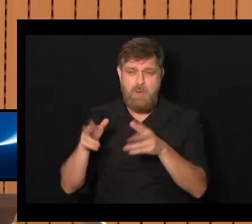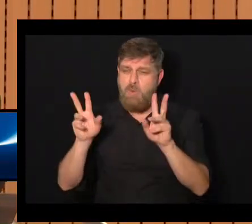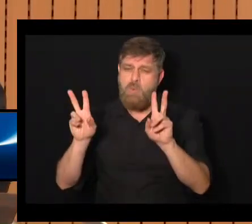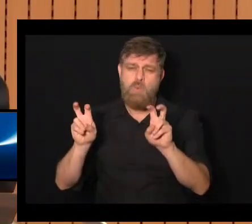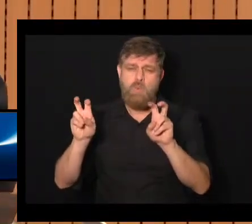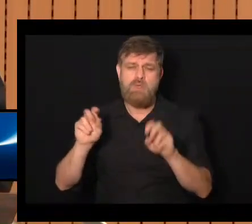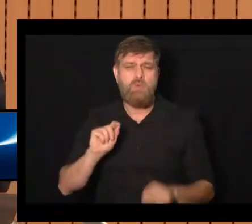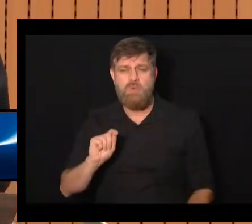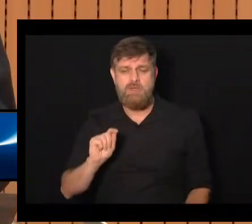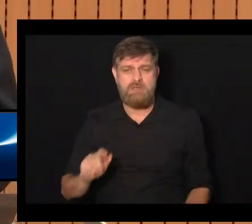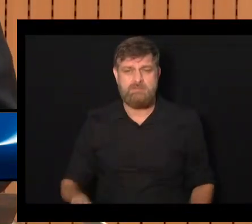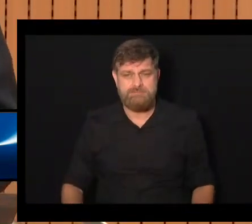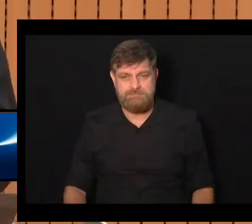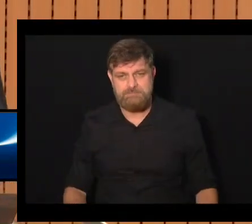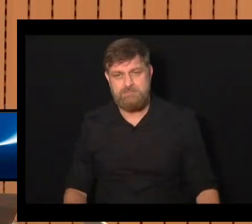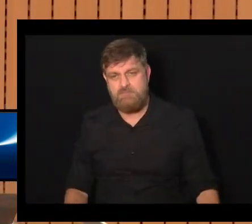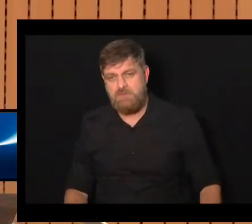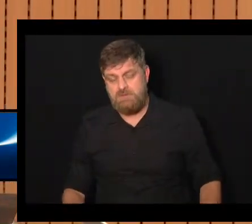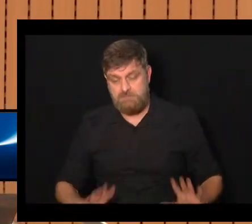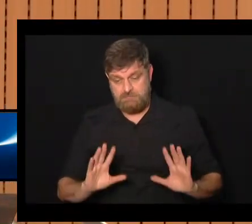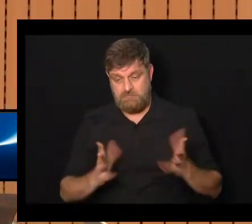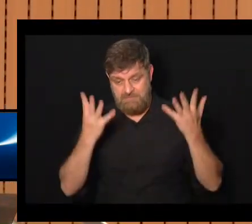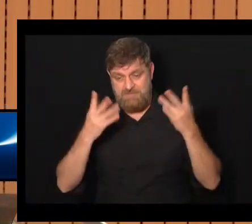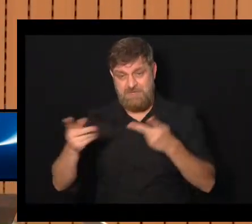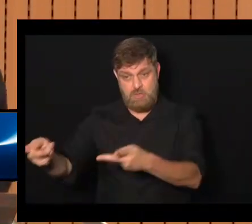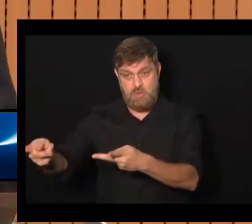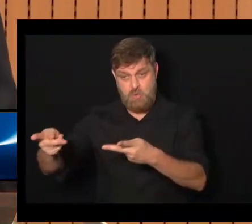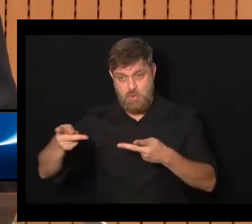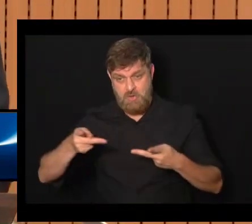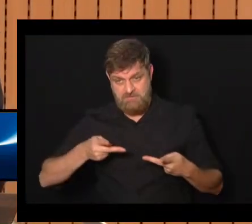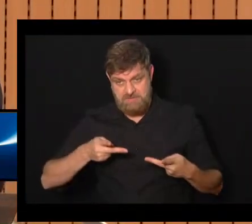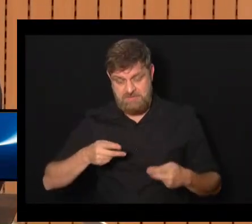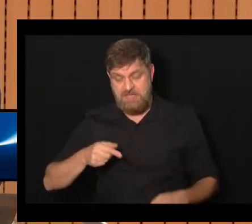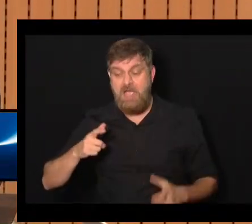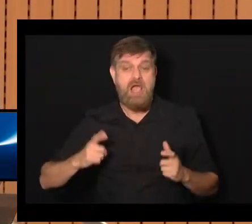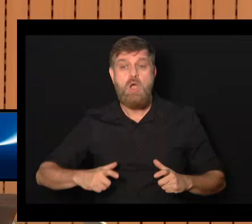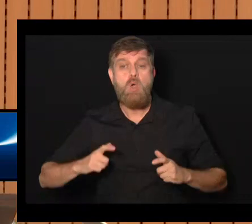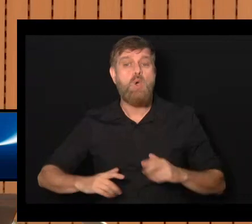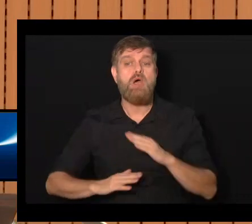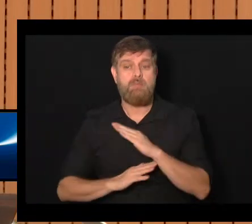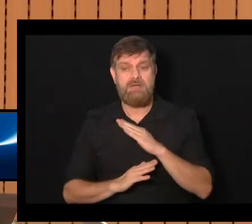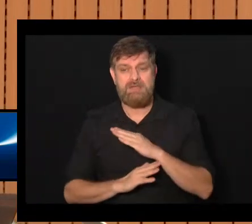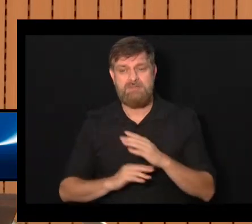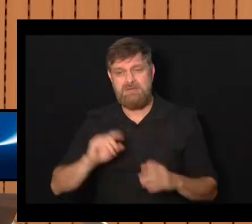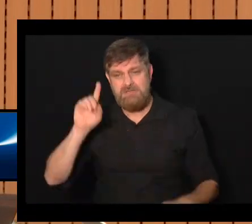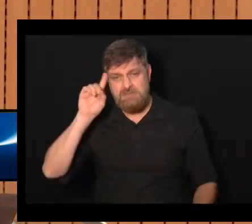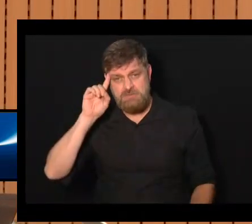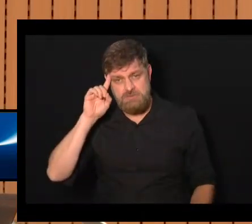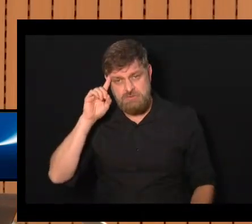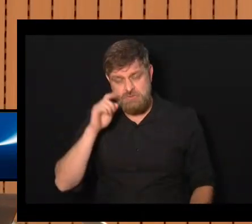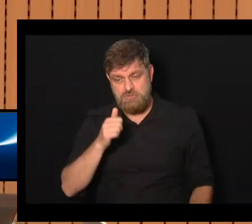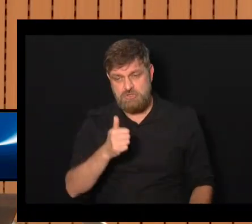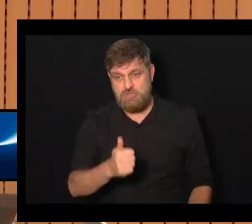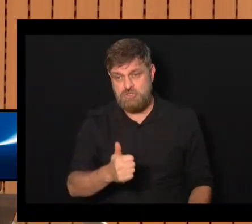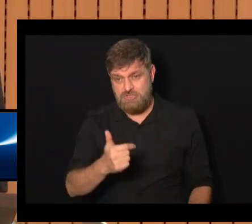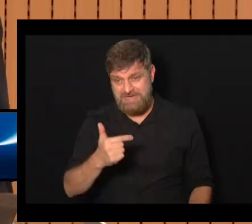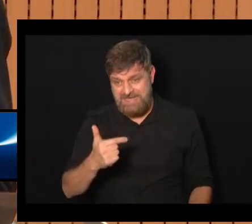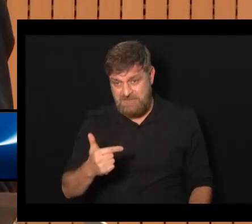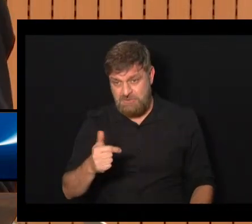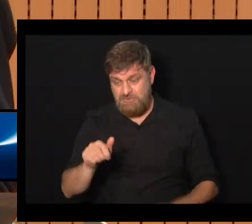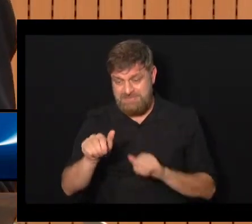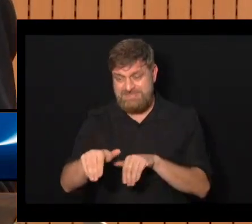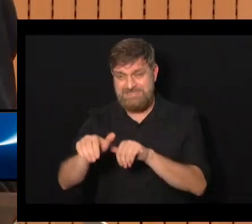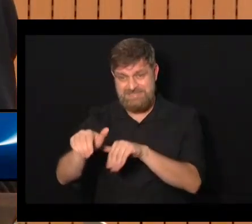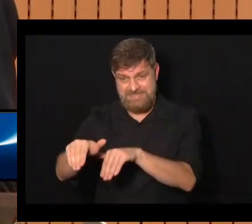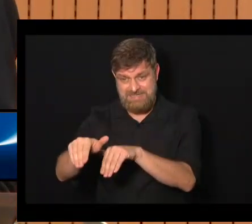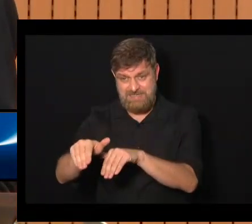um convite, de um evento que nós teremos aqui nessa casa no próximo dia 12 de setembro,